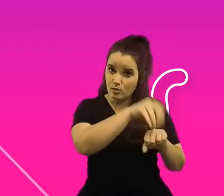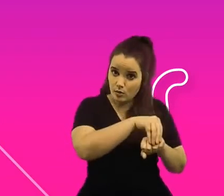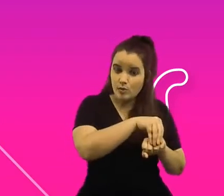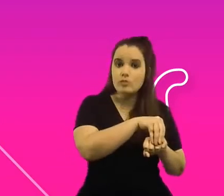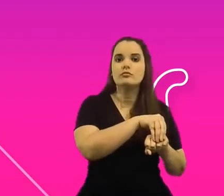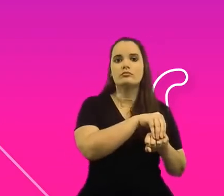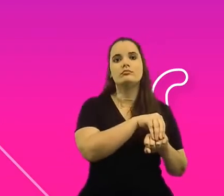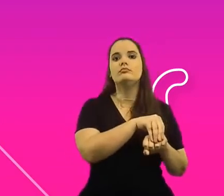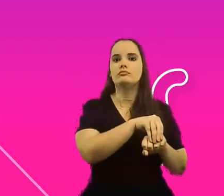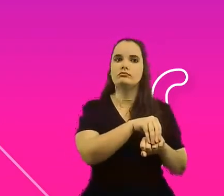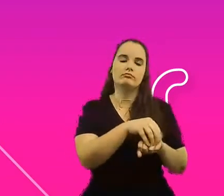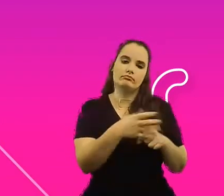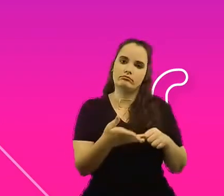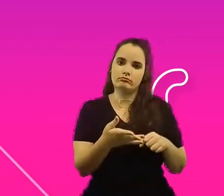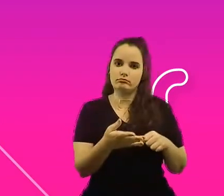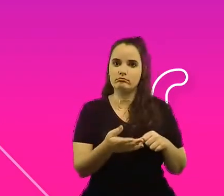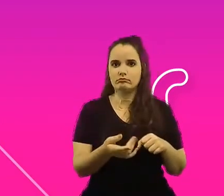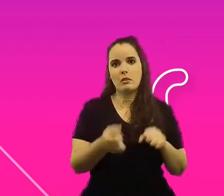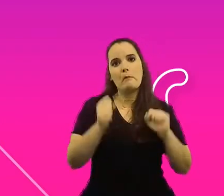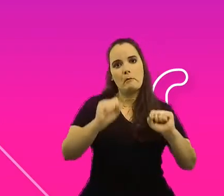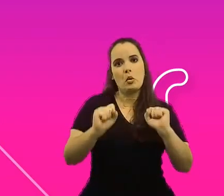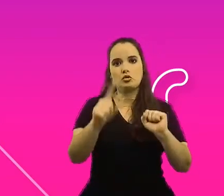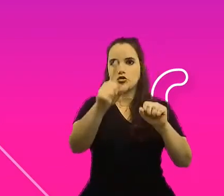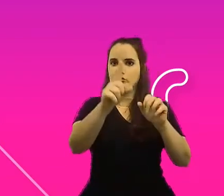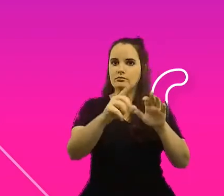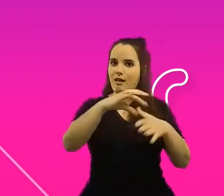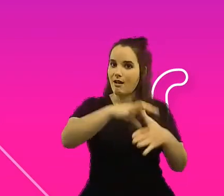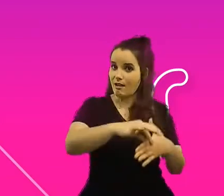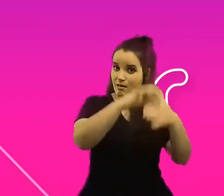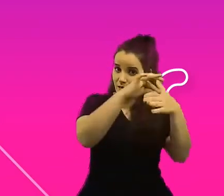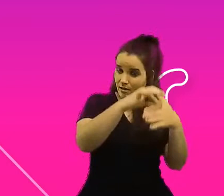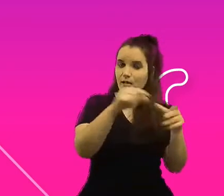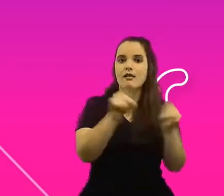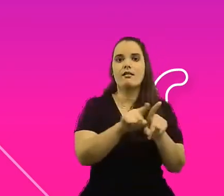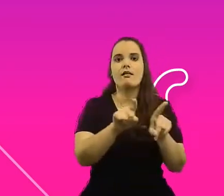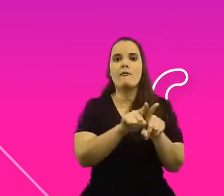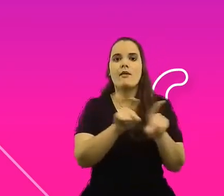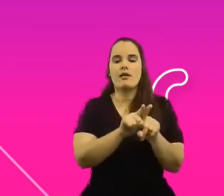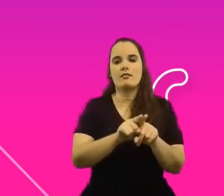embaixadores, e a comunidade de cientistas em dados.